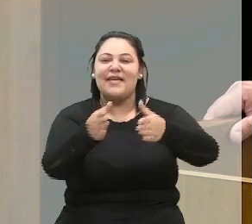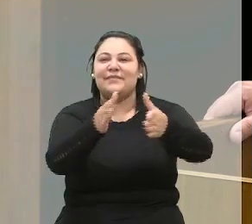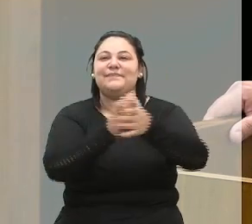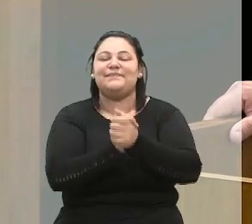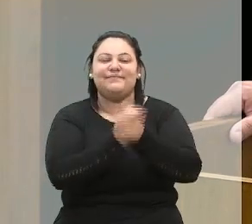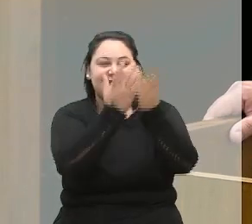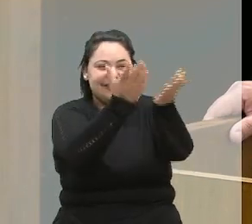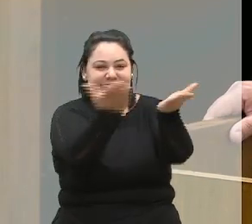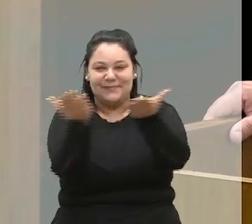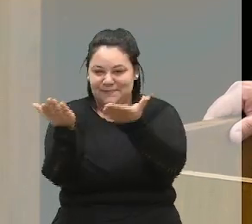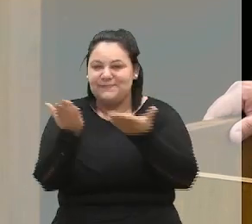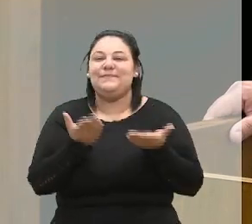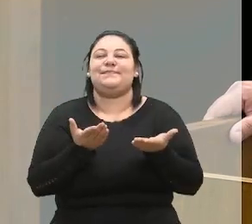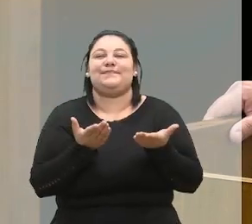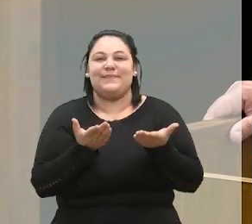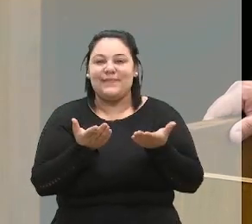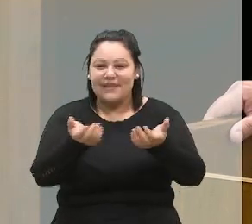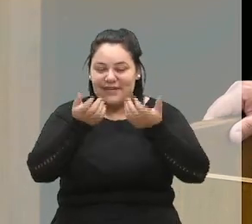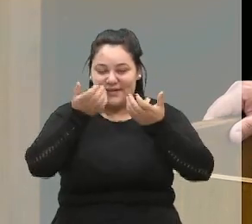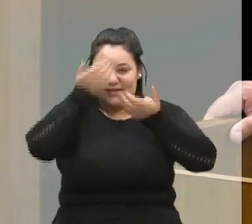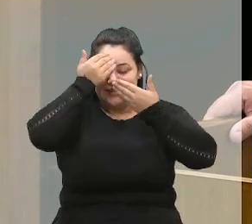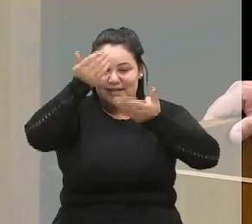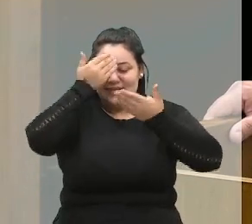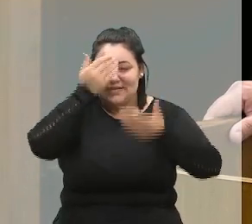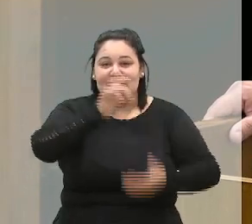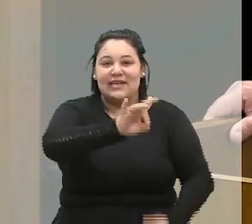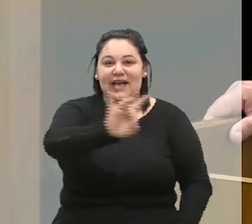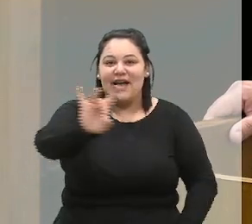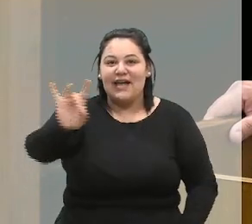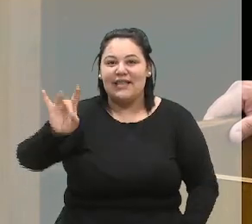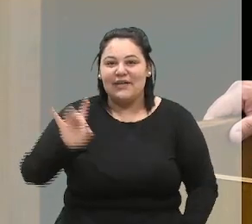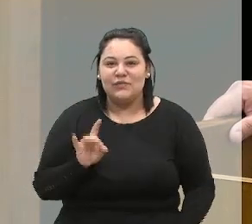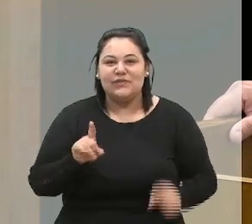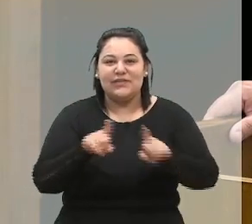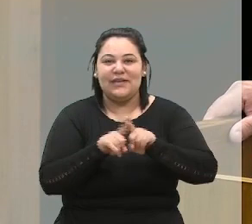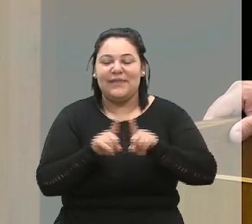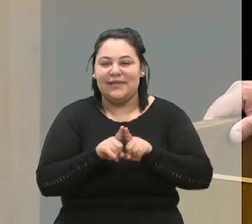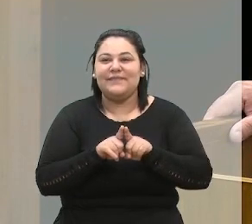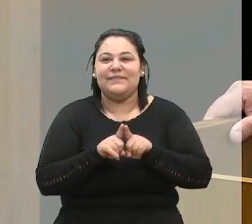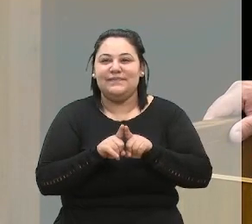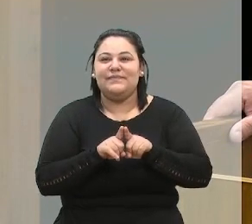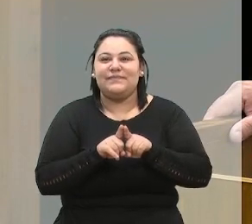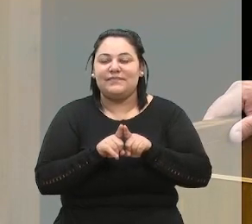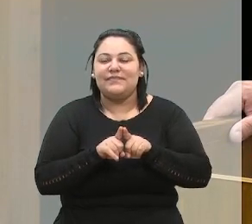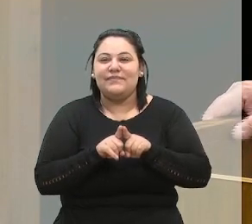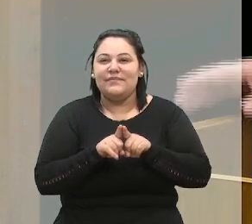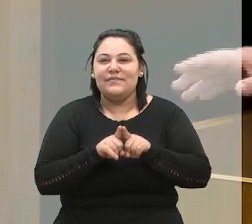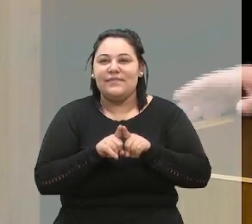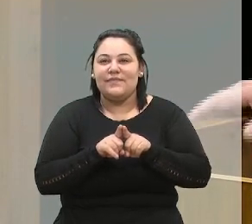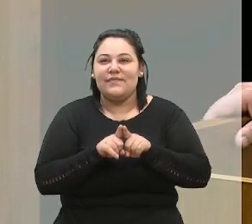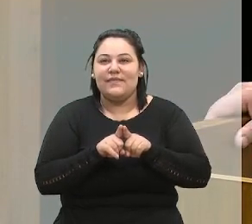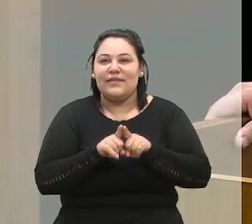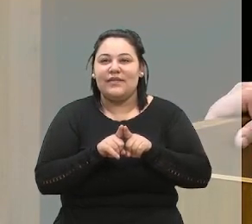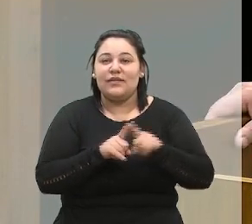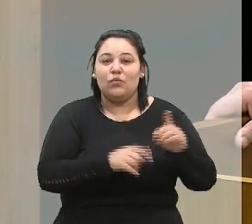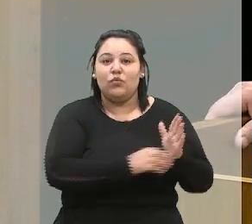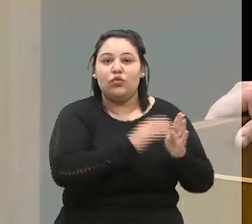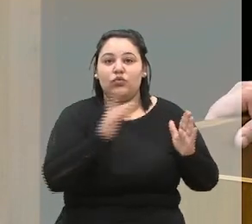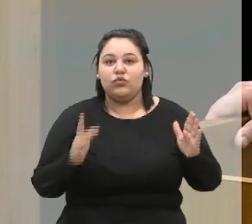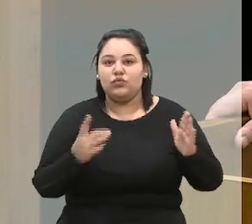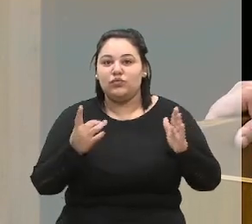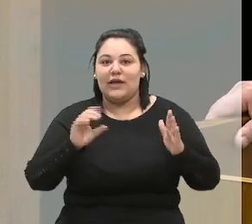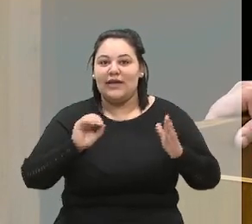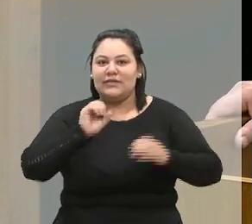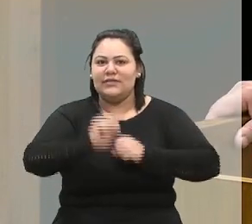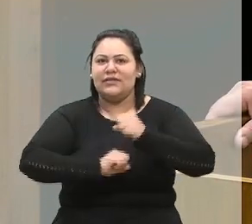Então, eu quero agradecer cada um e a cada uma, que durante 10 anos, não é